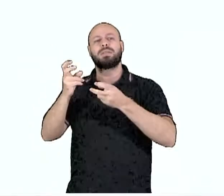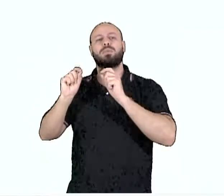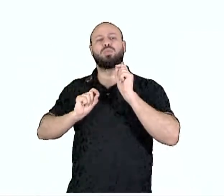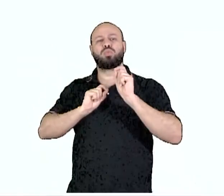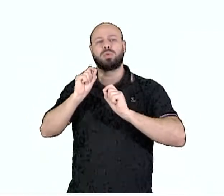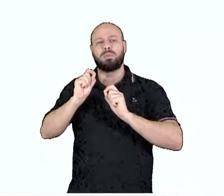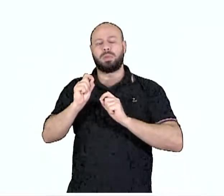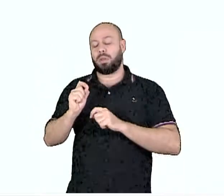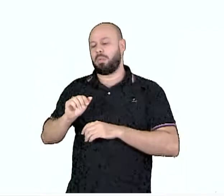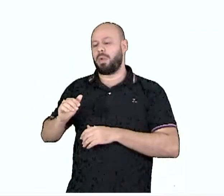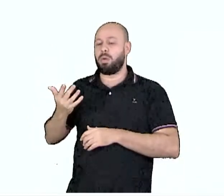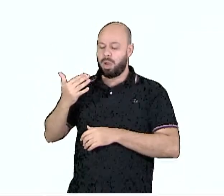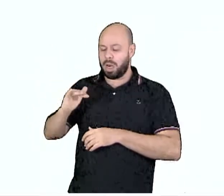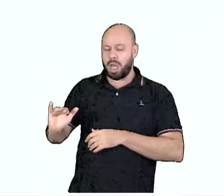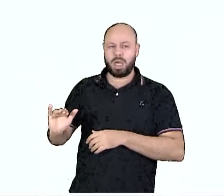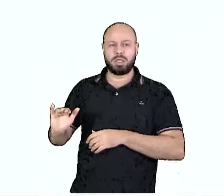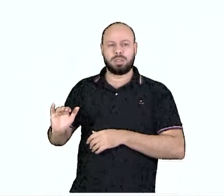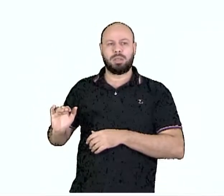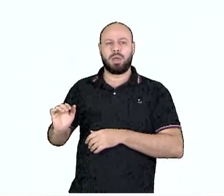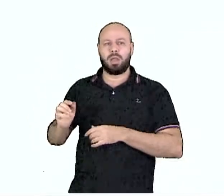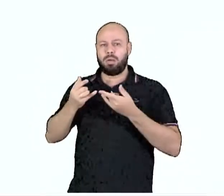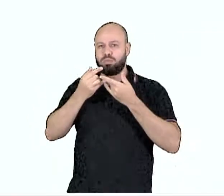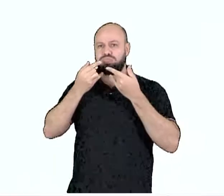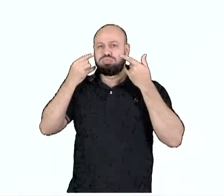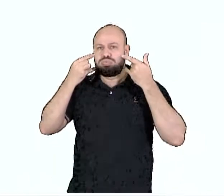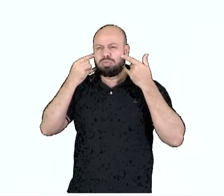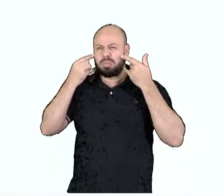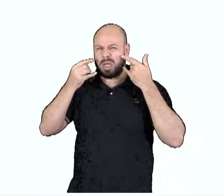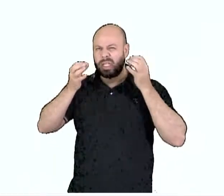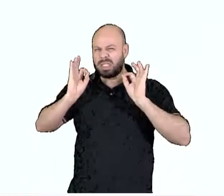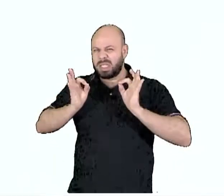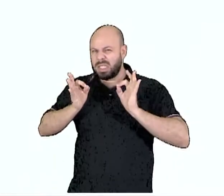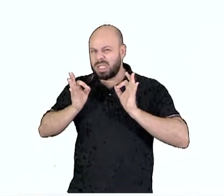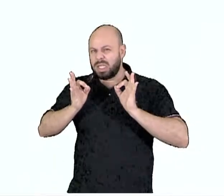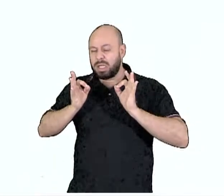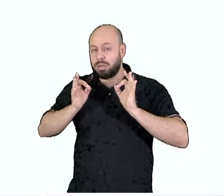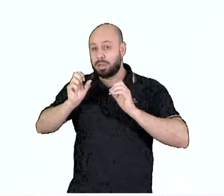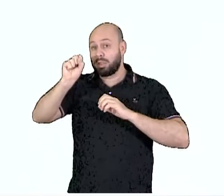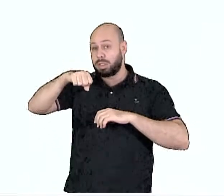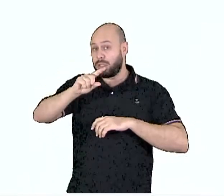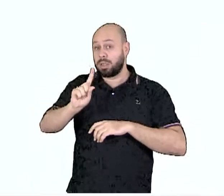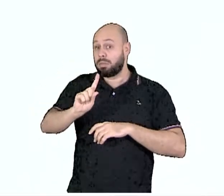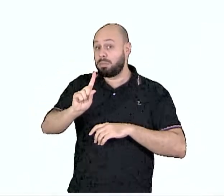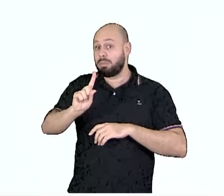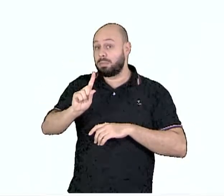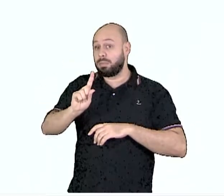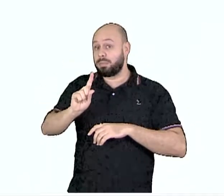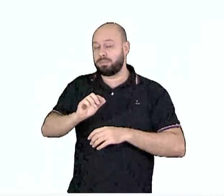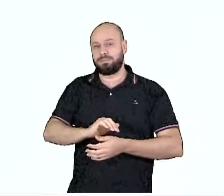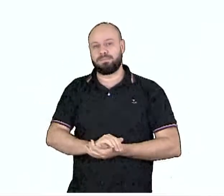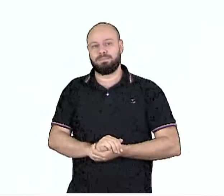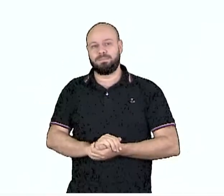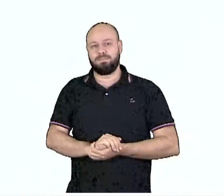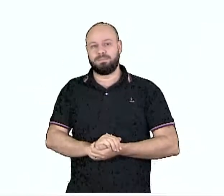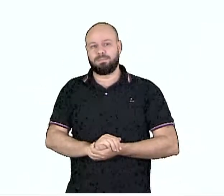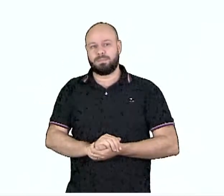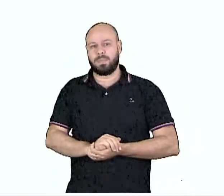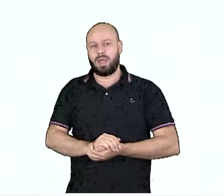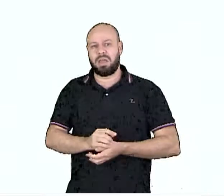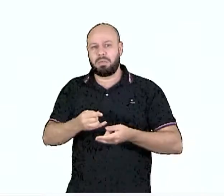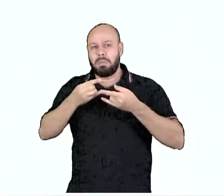Uma criança que ela está usando a máscara de forma correta? Sim ou não, alunos? Essa é a